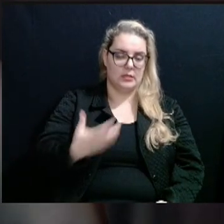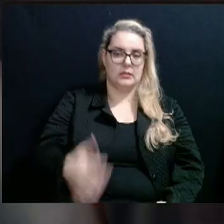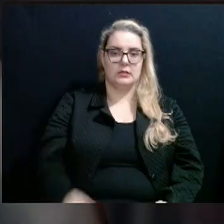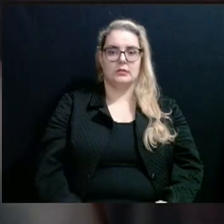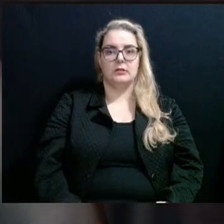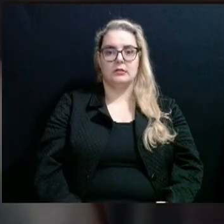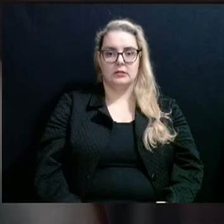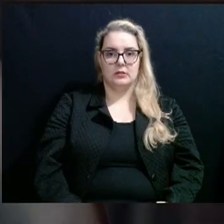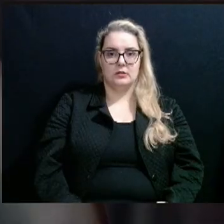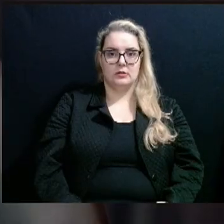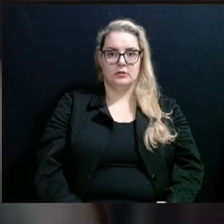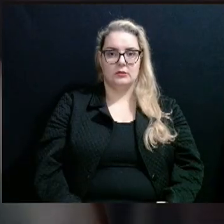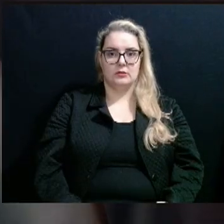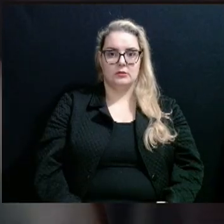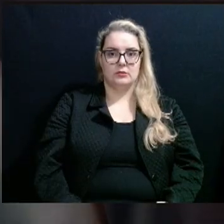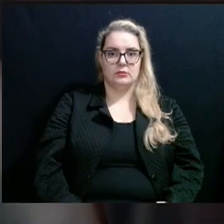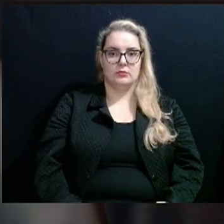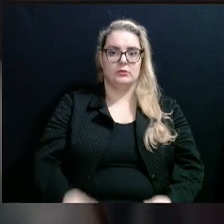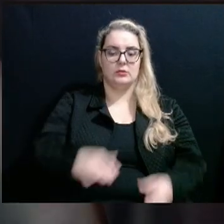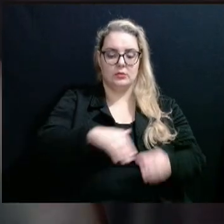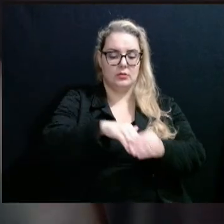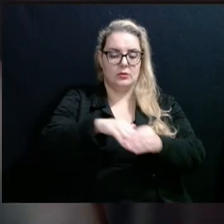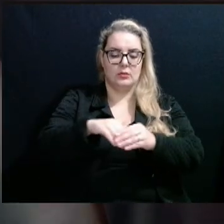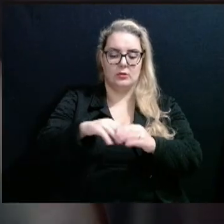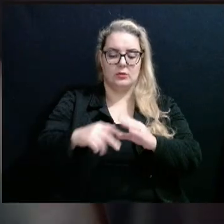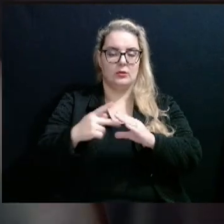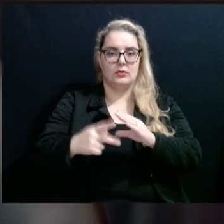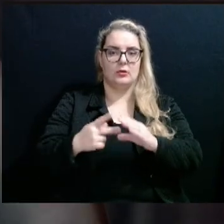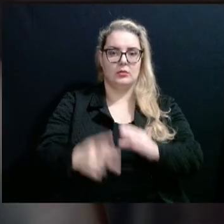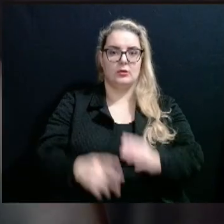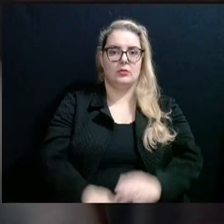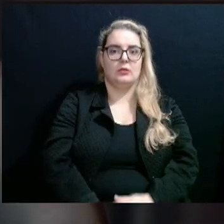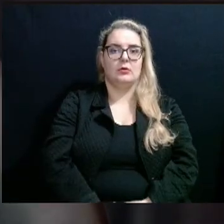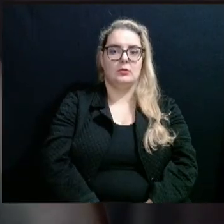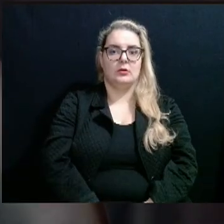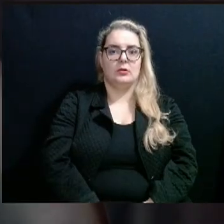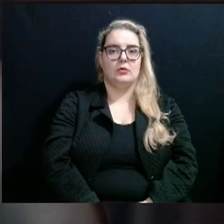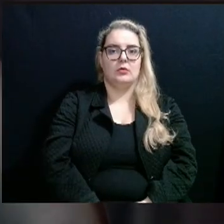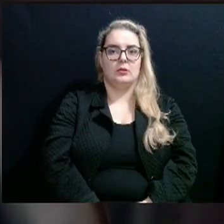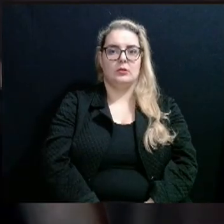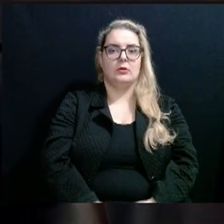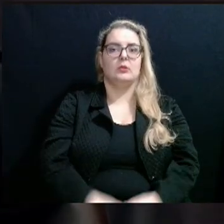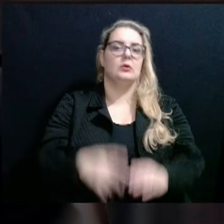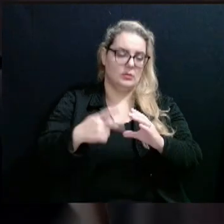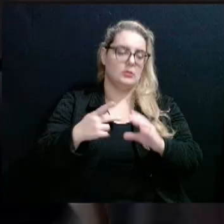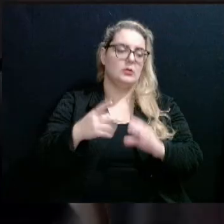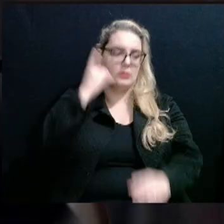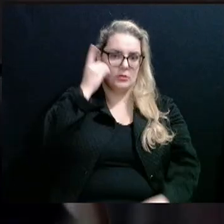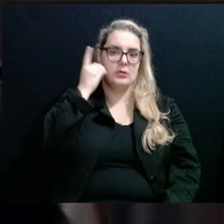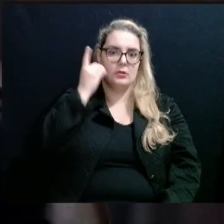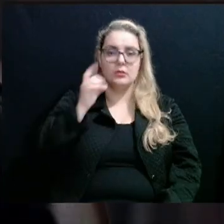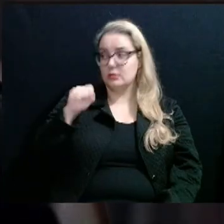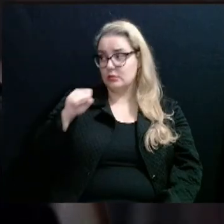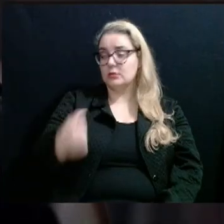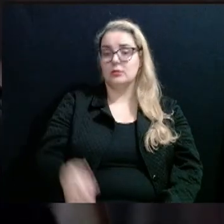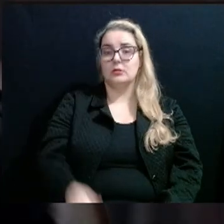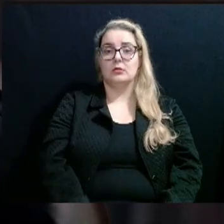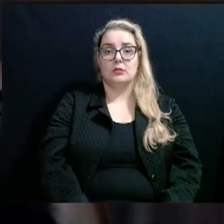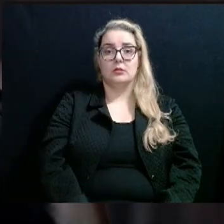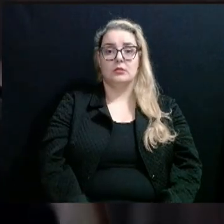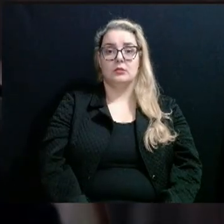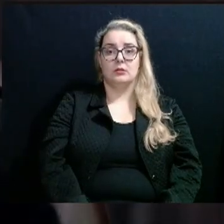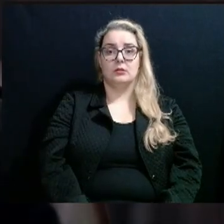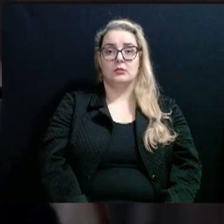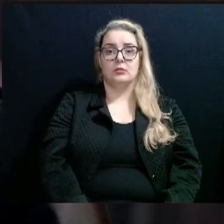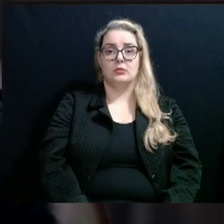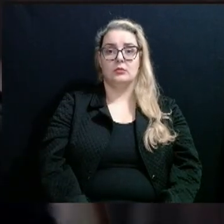foi votado na Câmara não, na Câmara de Deputados, né, Isso, na Câmara dos Deputados. Aham. ou no Senado, não sei